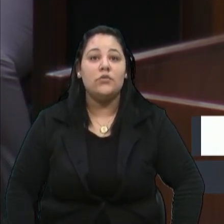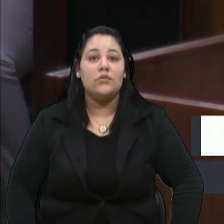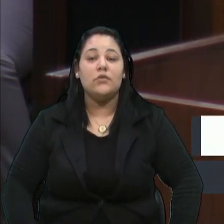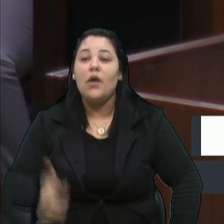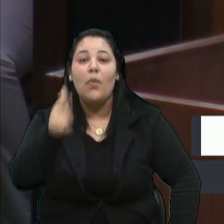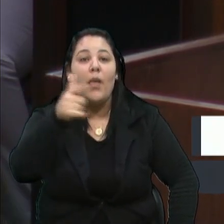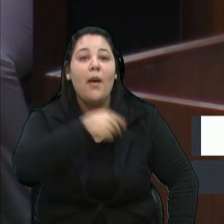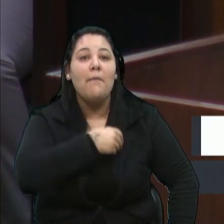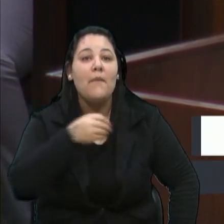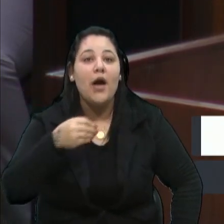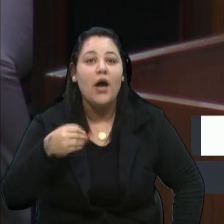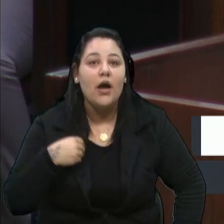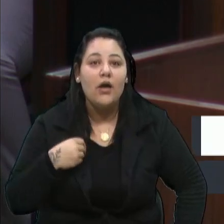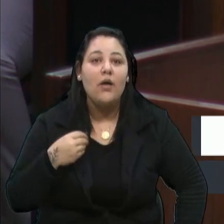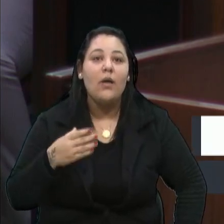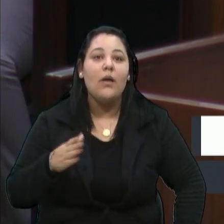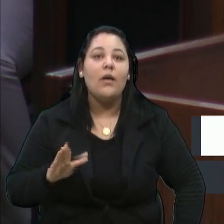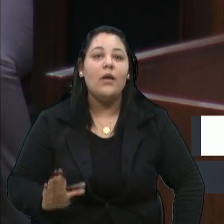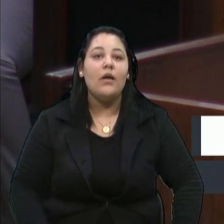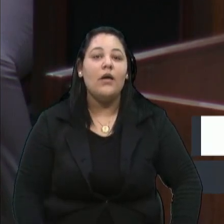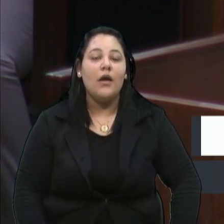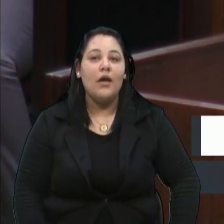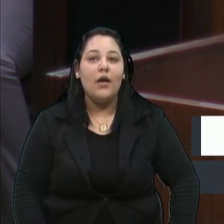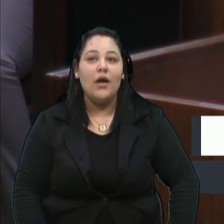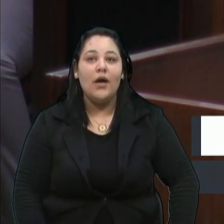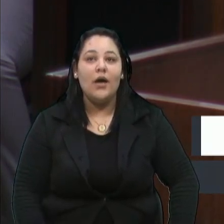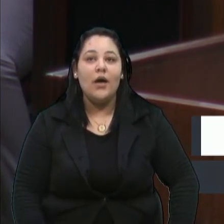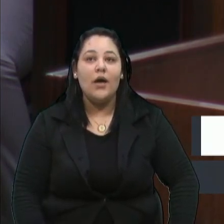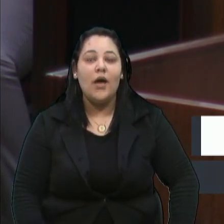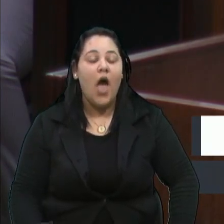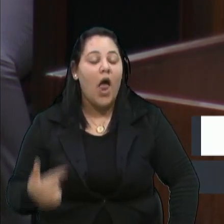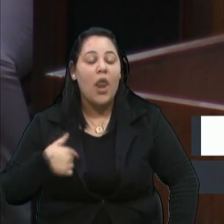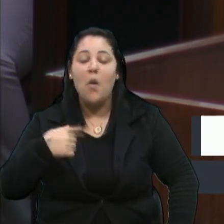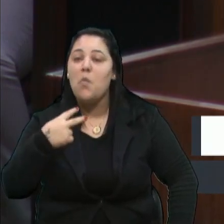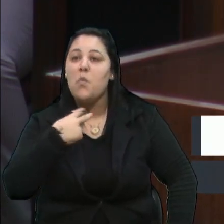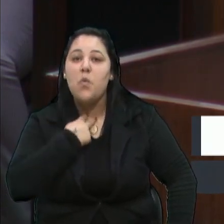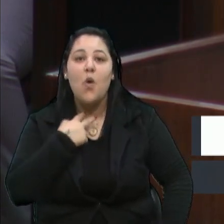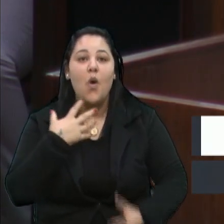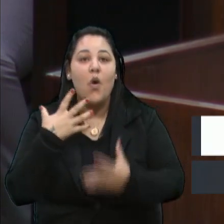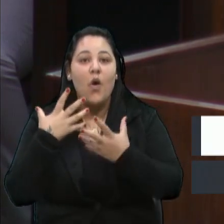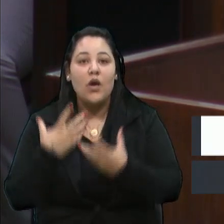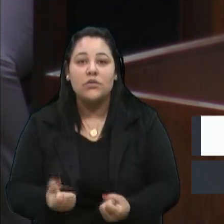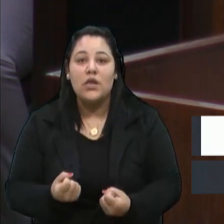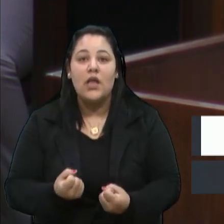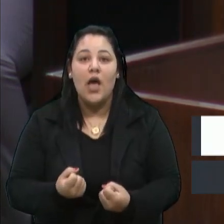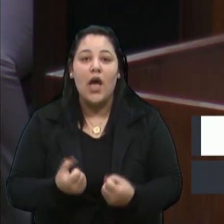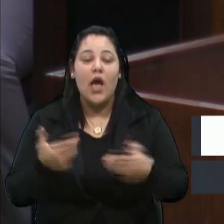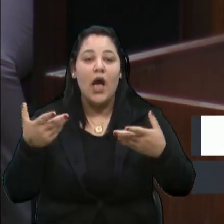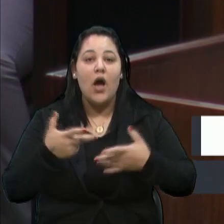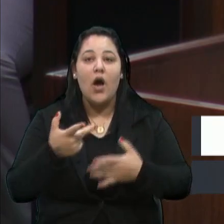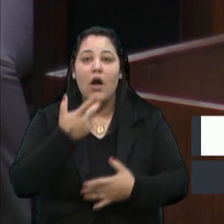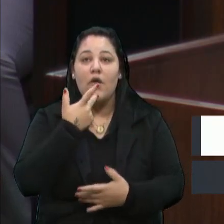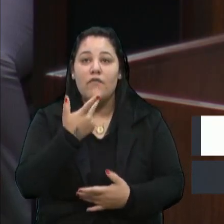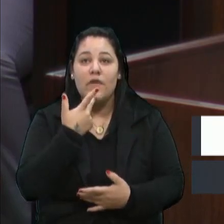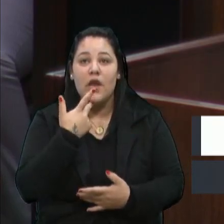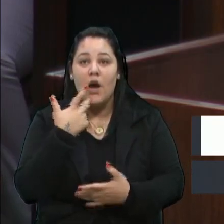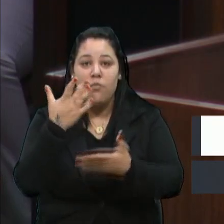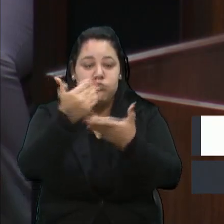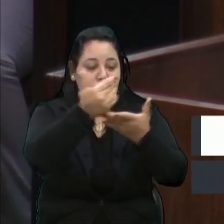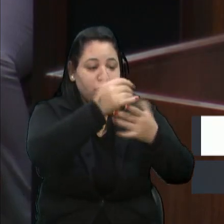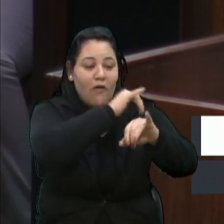novamente Isto é inadmissível e agora vou fazer um relato de dados porque a gente tem